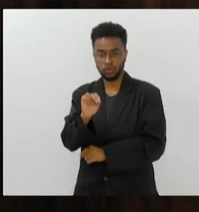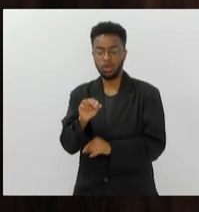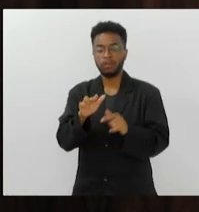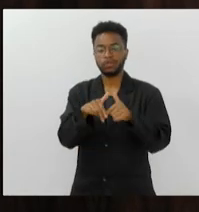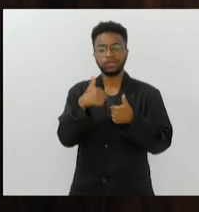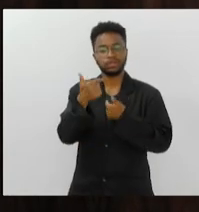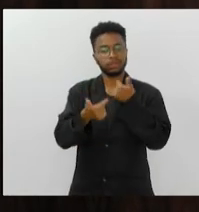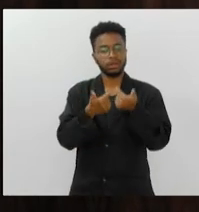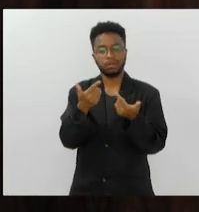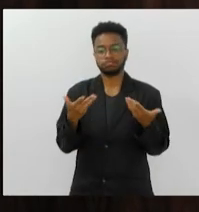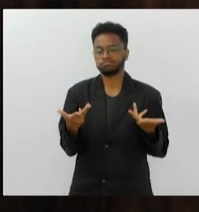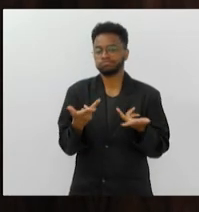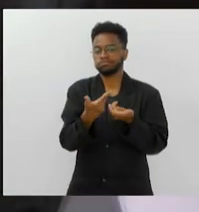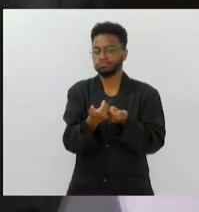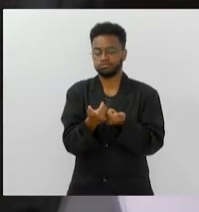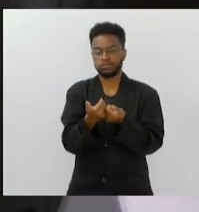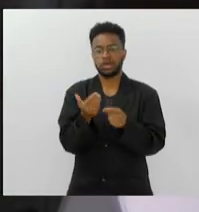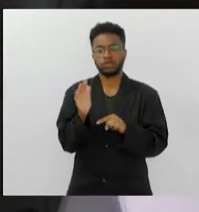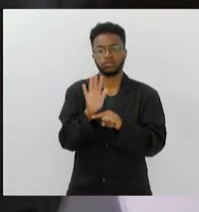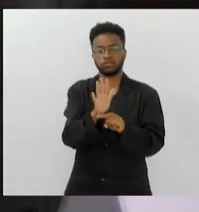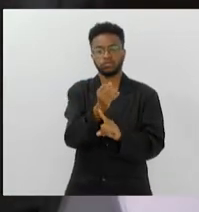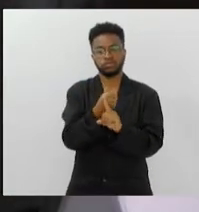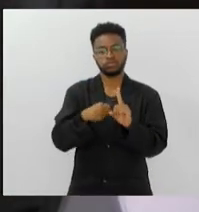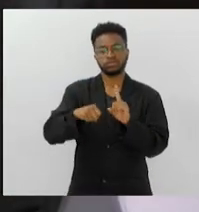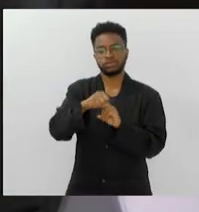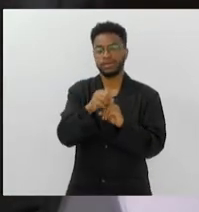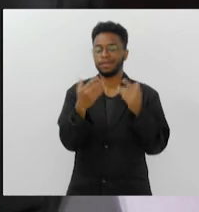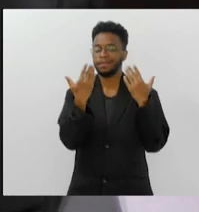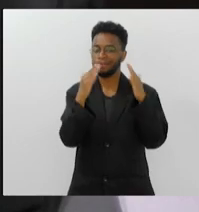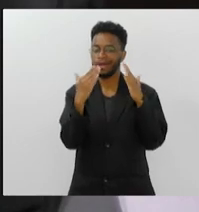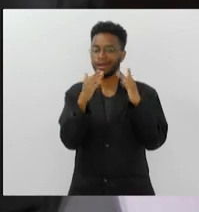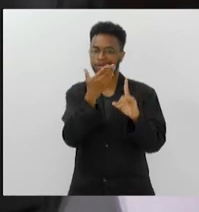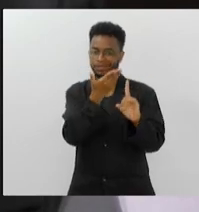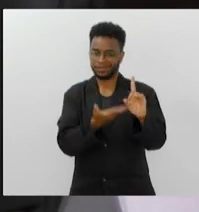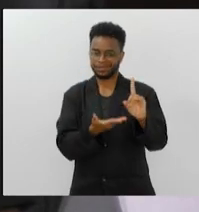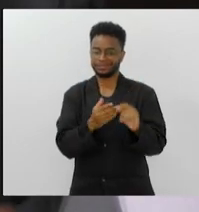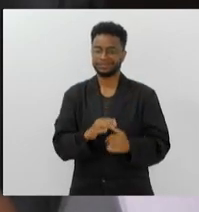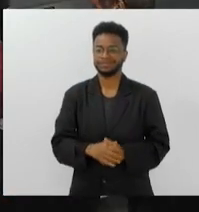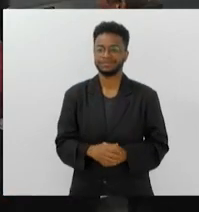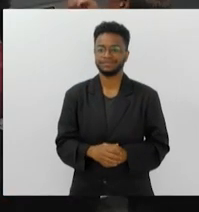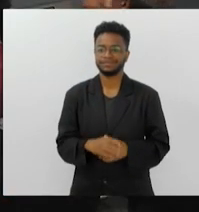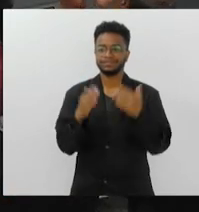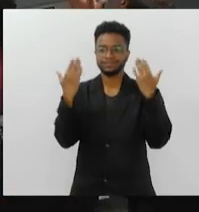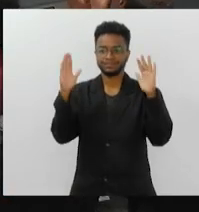belíssimo trabalho em prol da sociedade. Parabéns, senhor Orlandino.